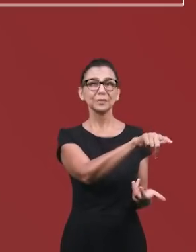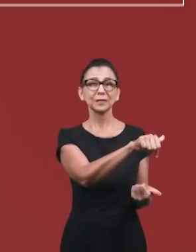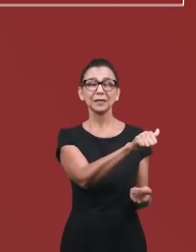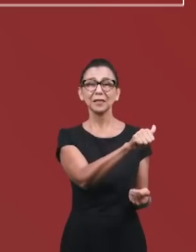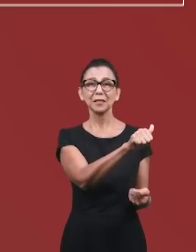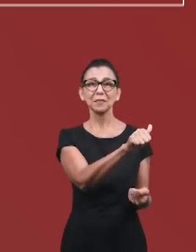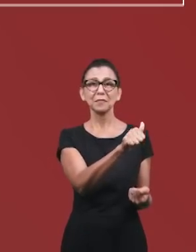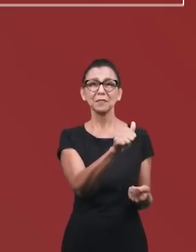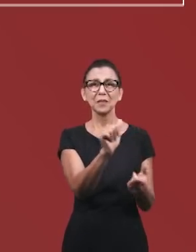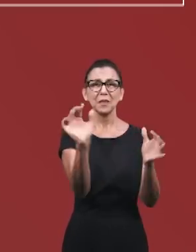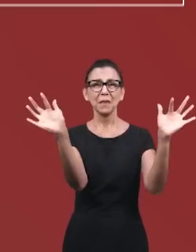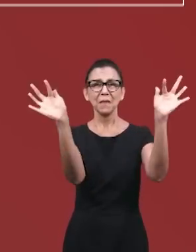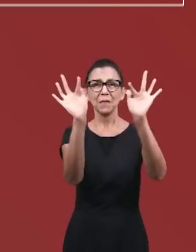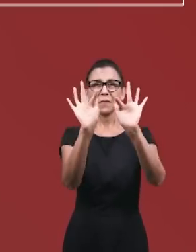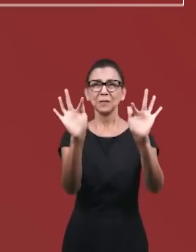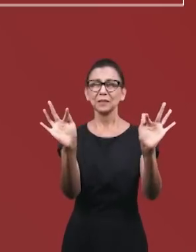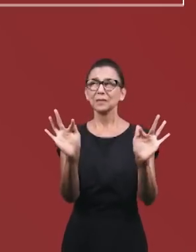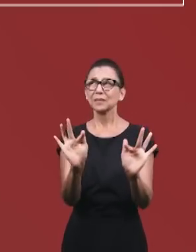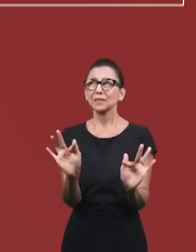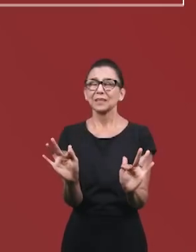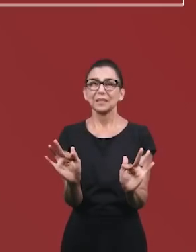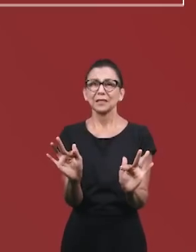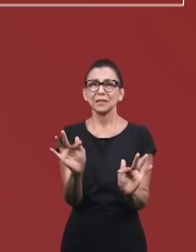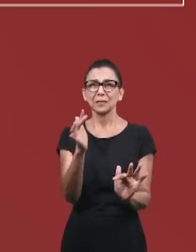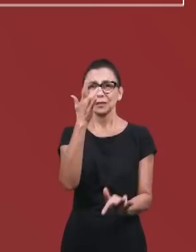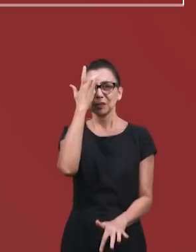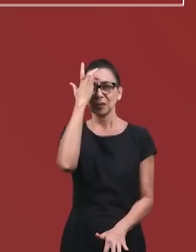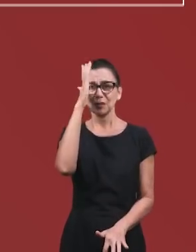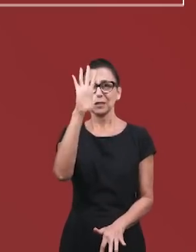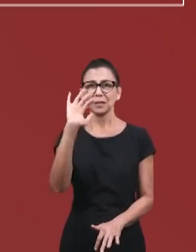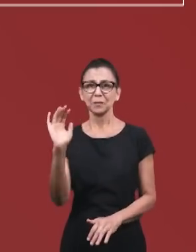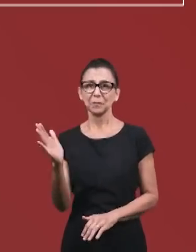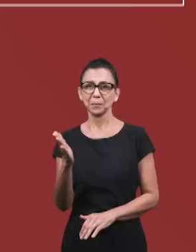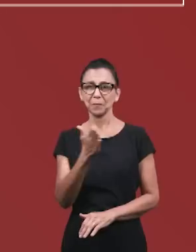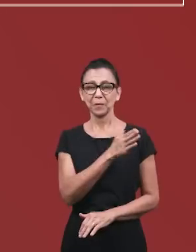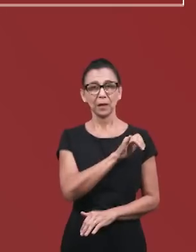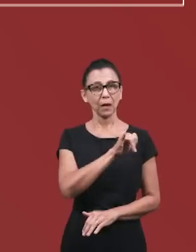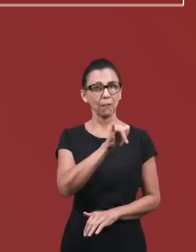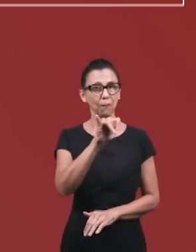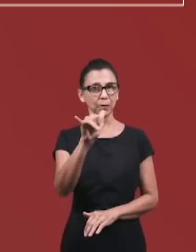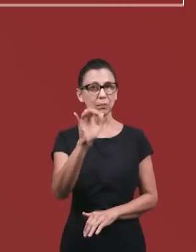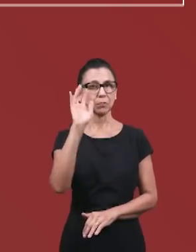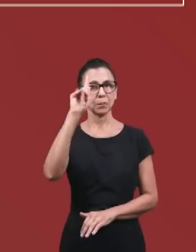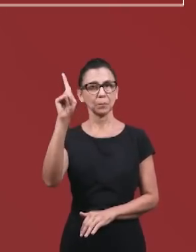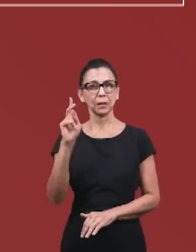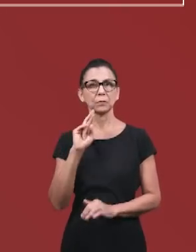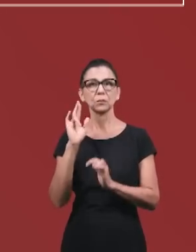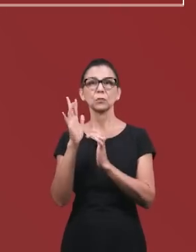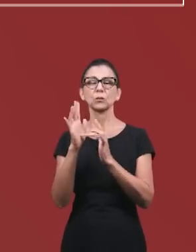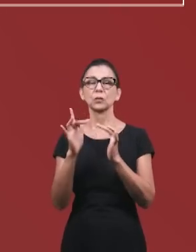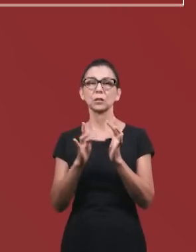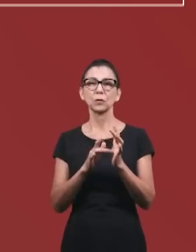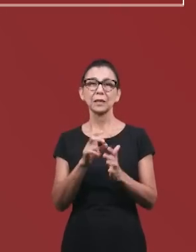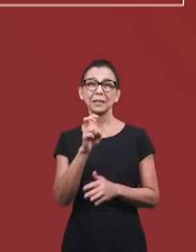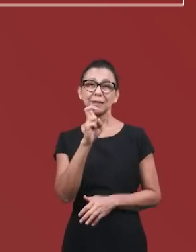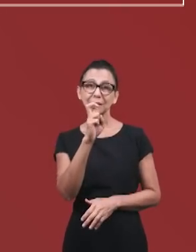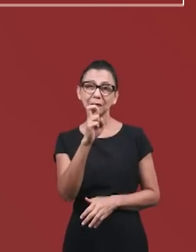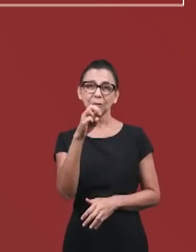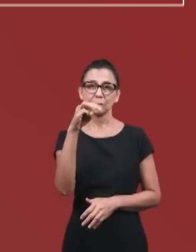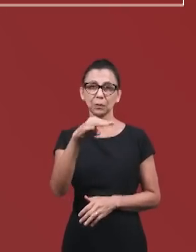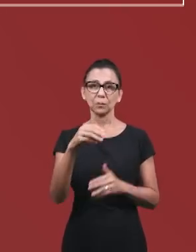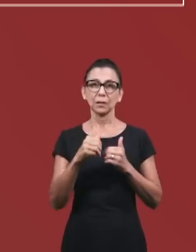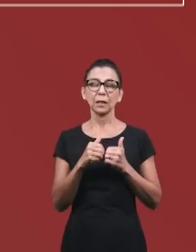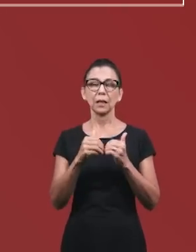não sabe o que é ser feliz. A paz do Senhor Jesus. Dentro de 5